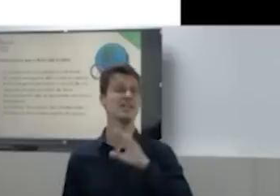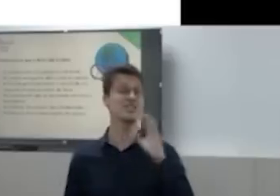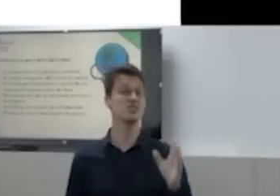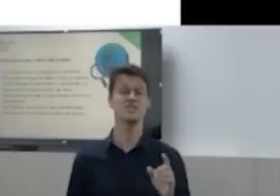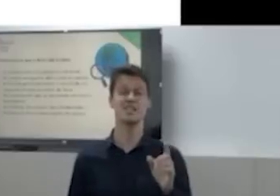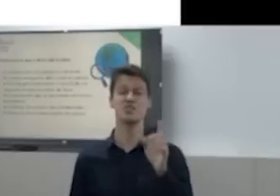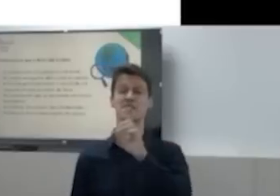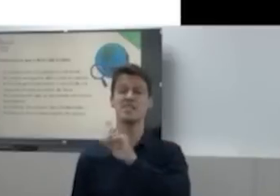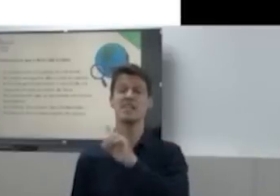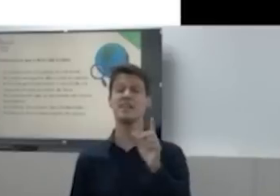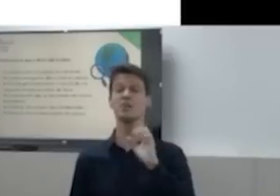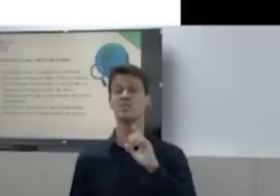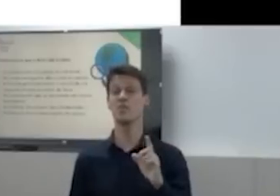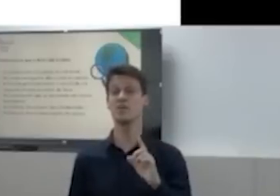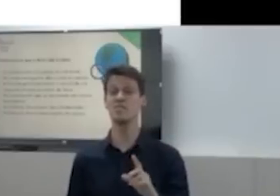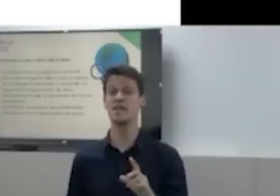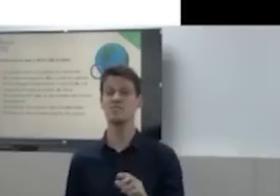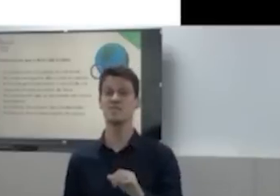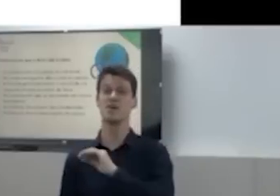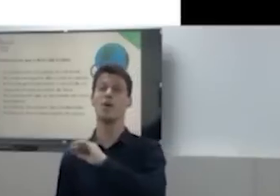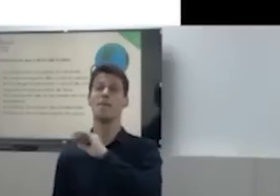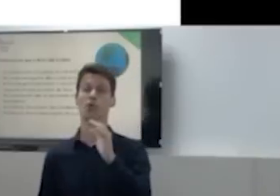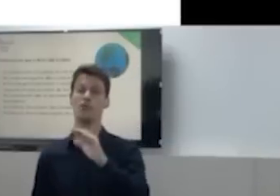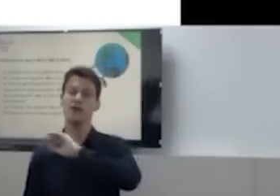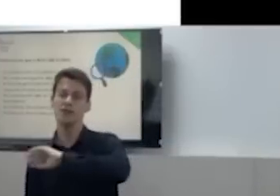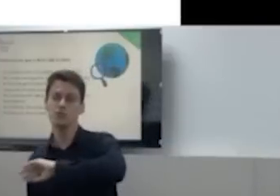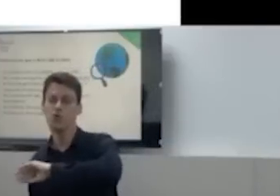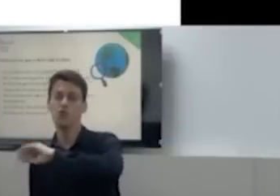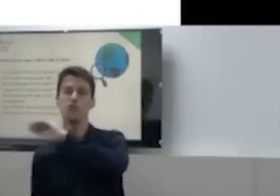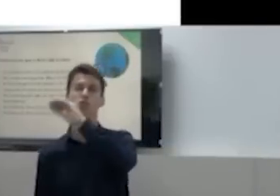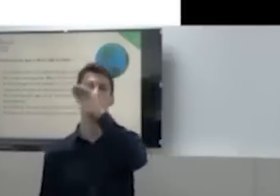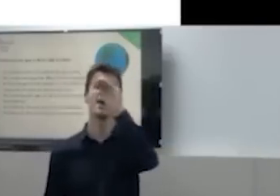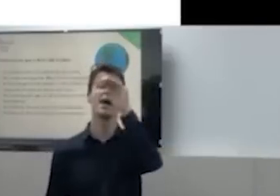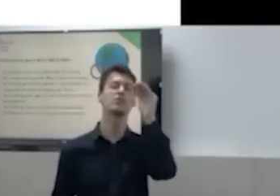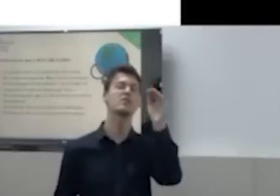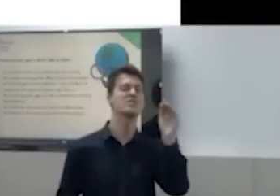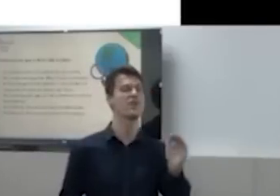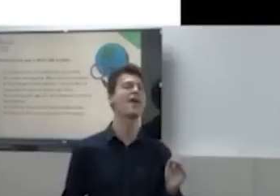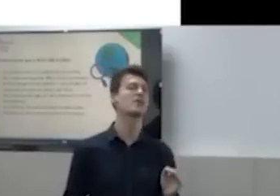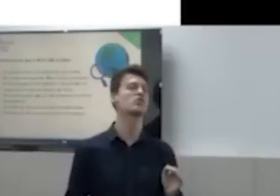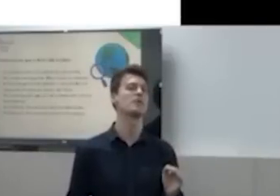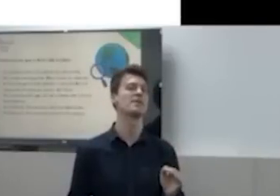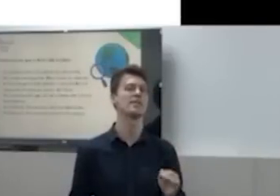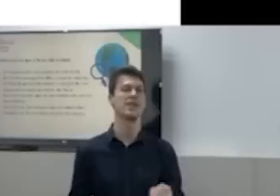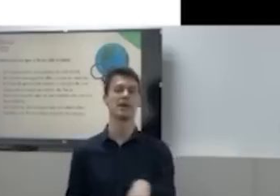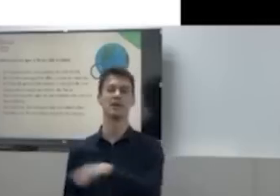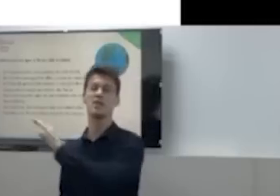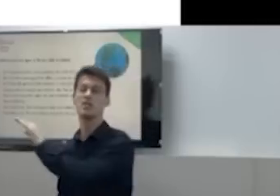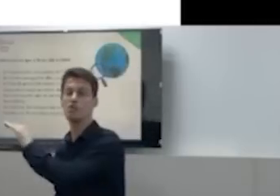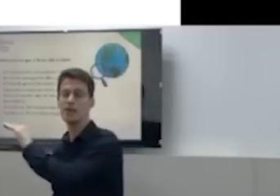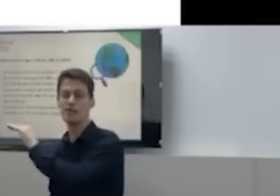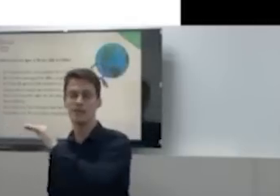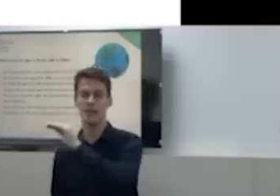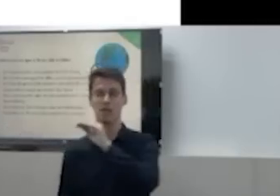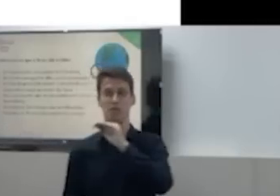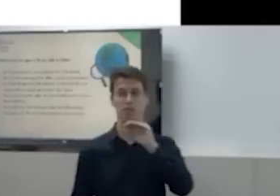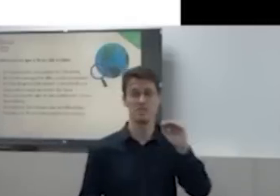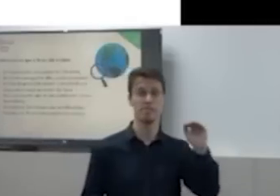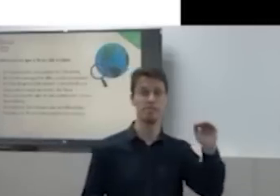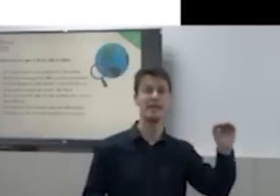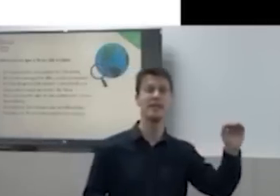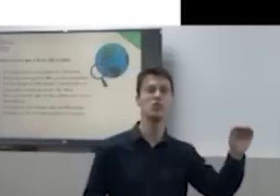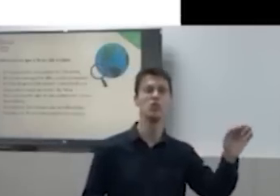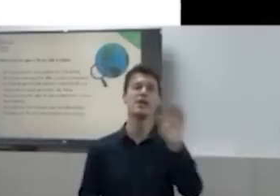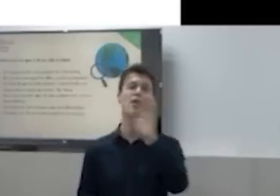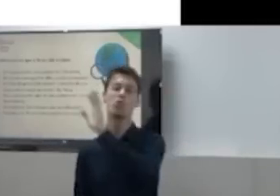céu, as estrelas, as constelações não são as mesmas, provando o formato esférico do planeta Terra. Se o planeta